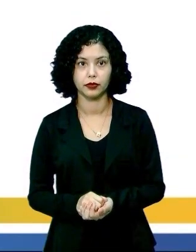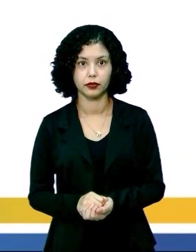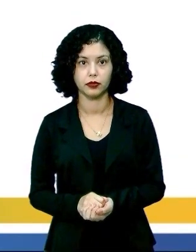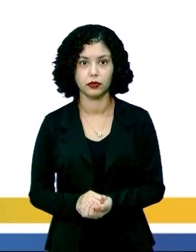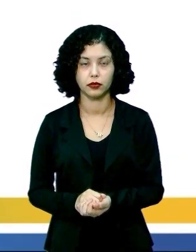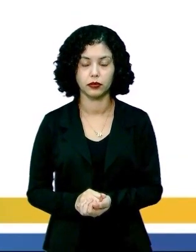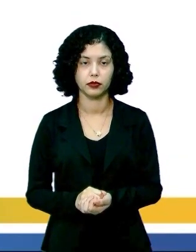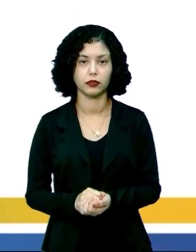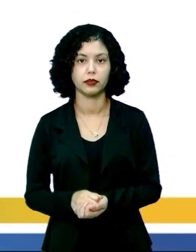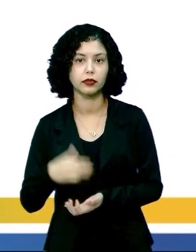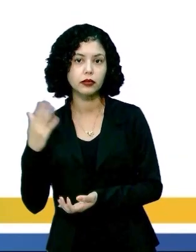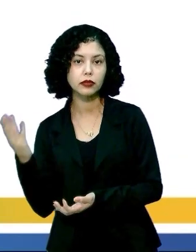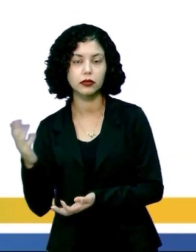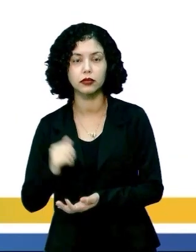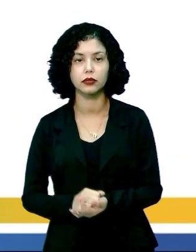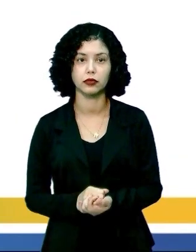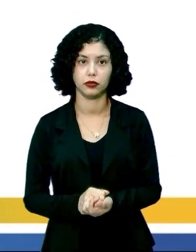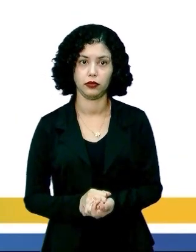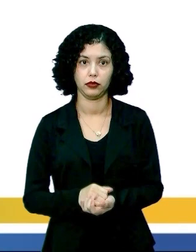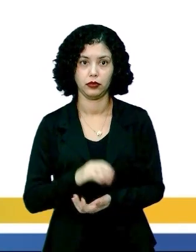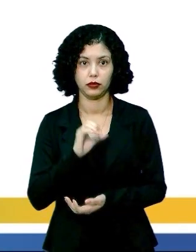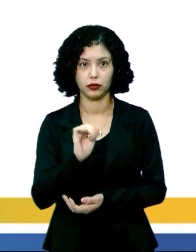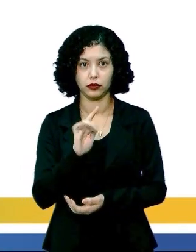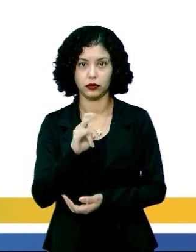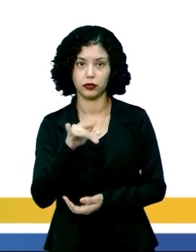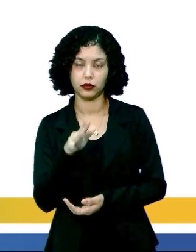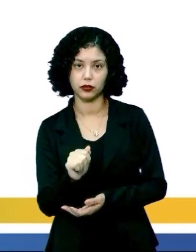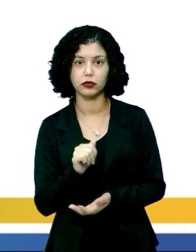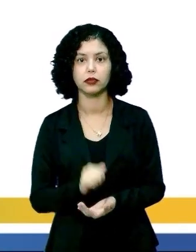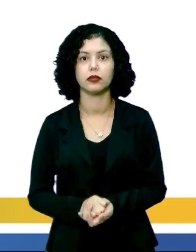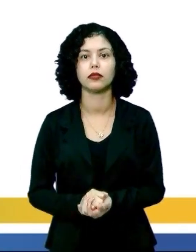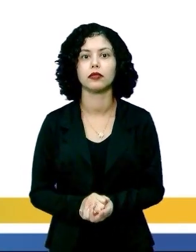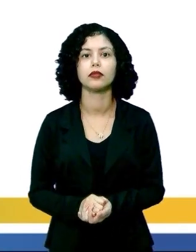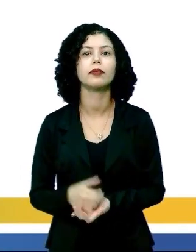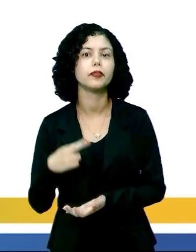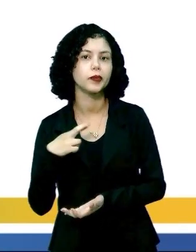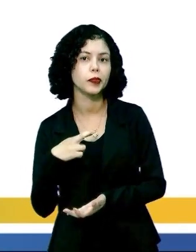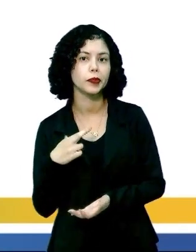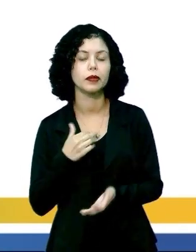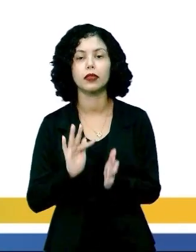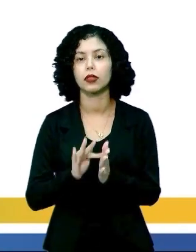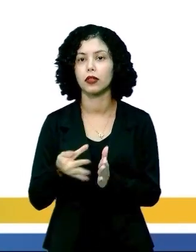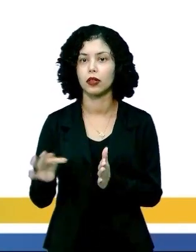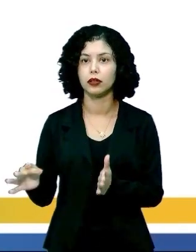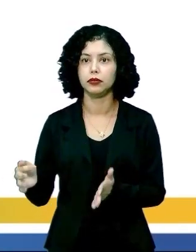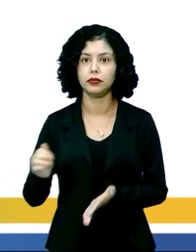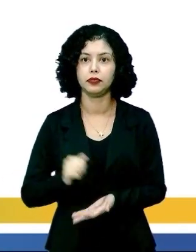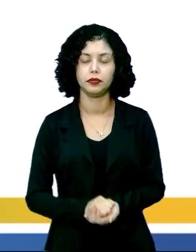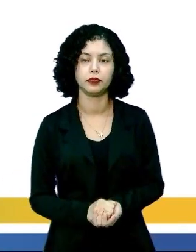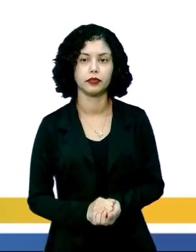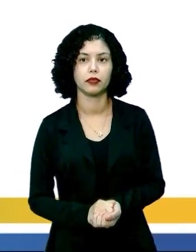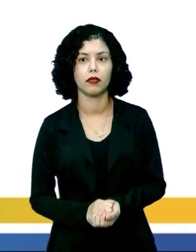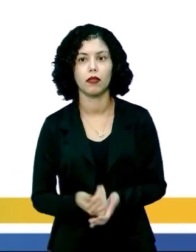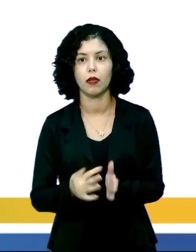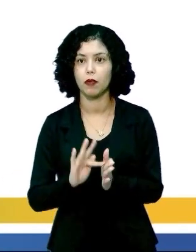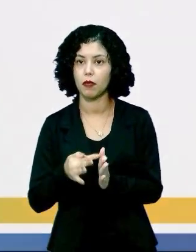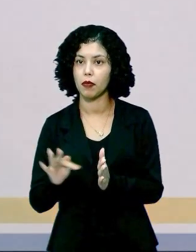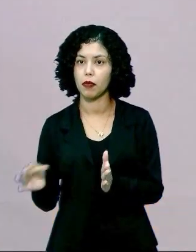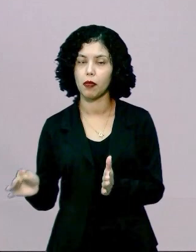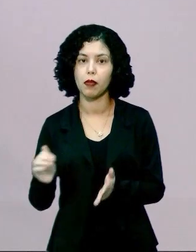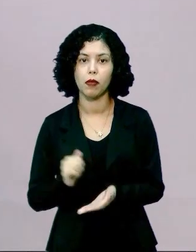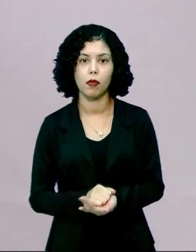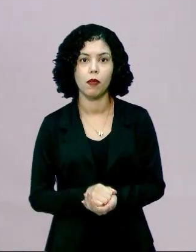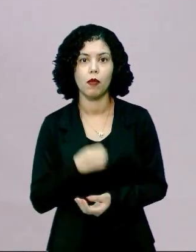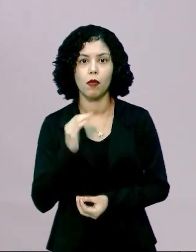lá. Olha aí, a função subjetora é um caso particular de uma função.